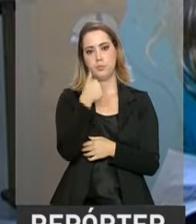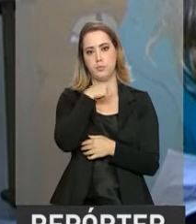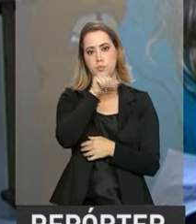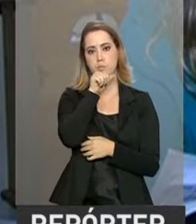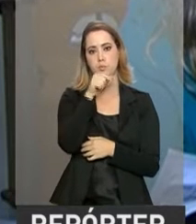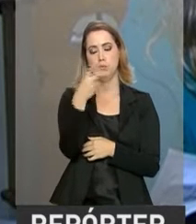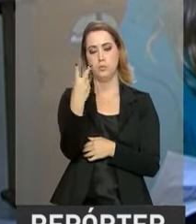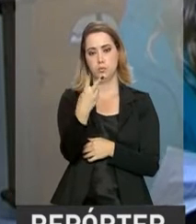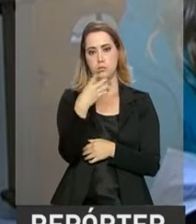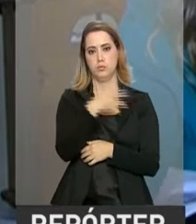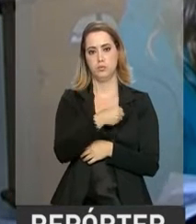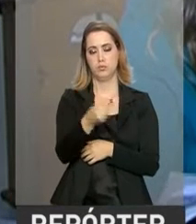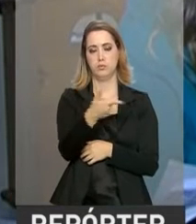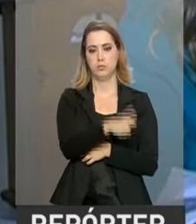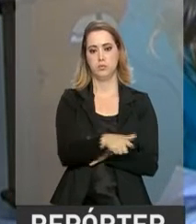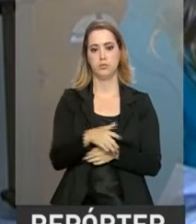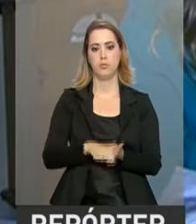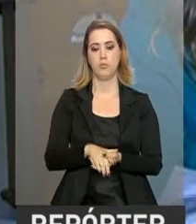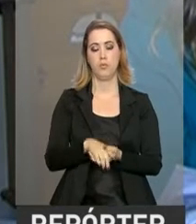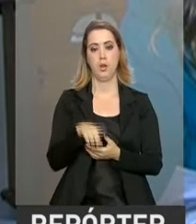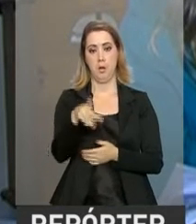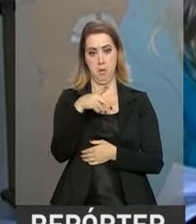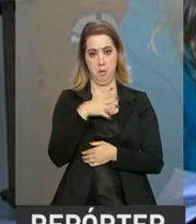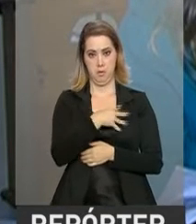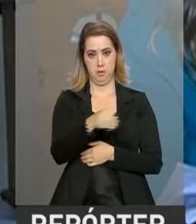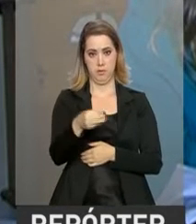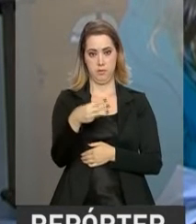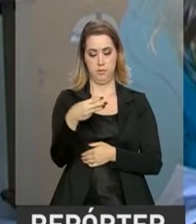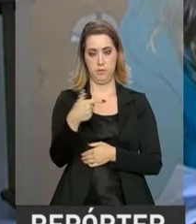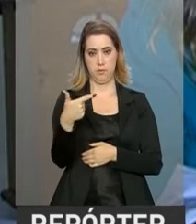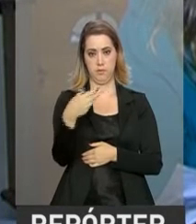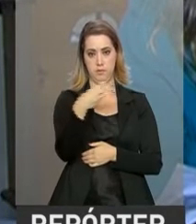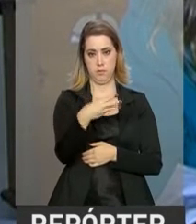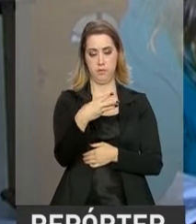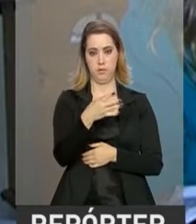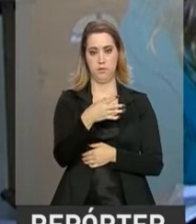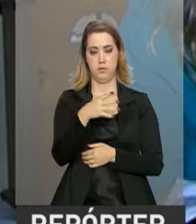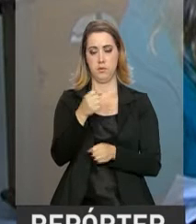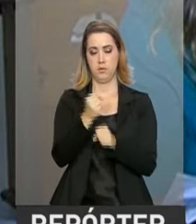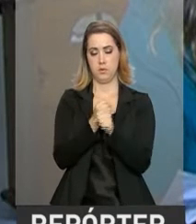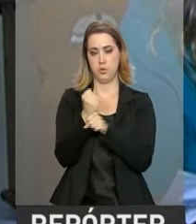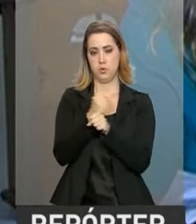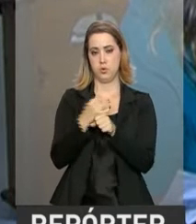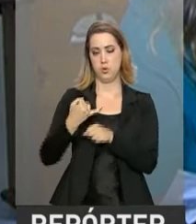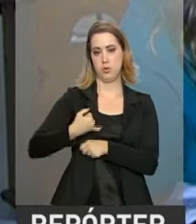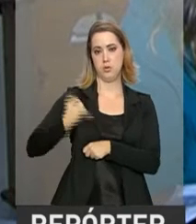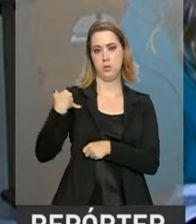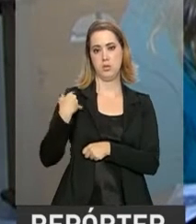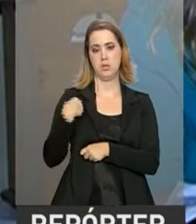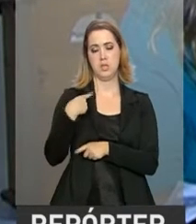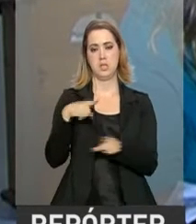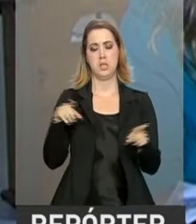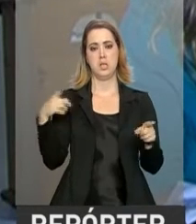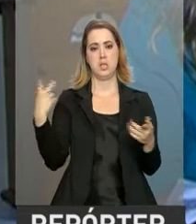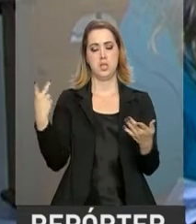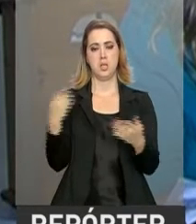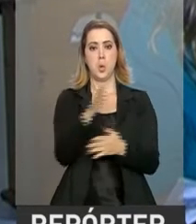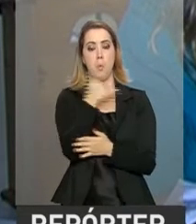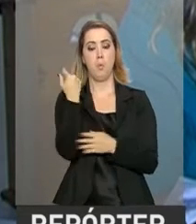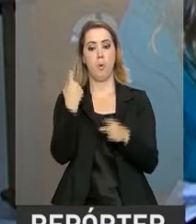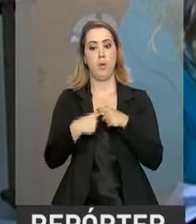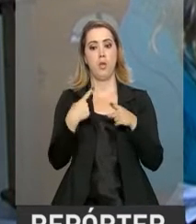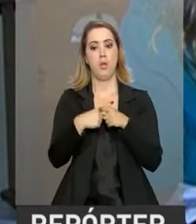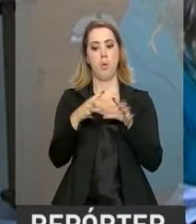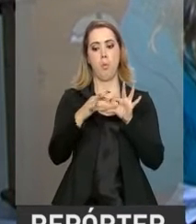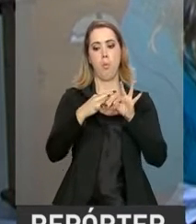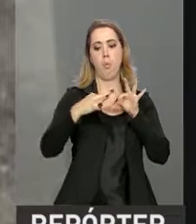tinha 23 anos e ele foi atingido por linha